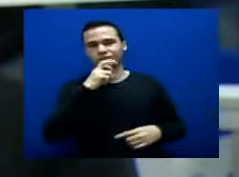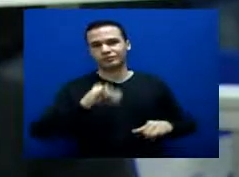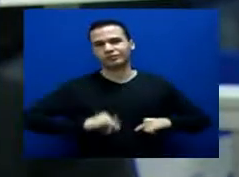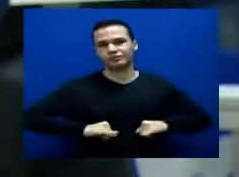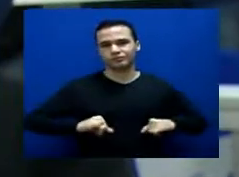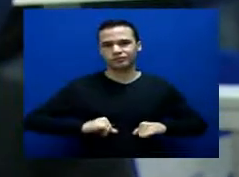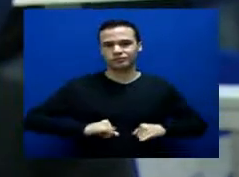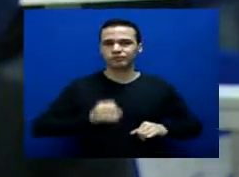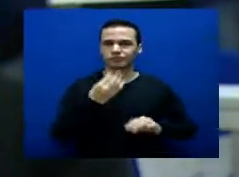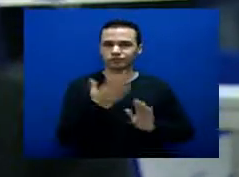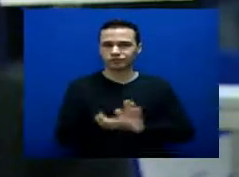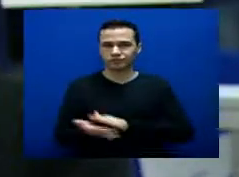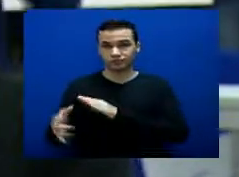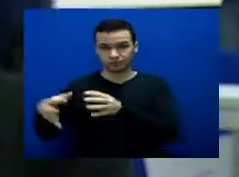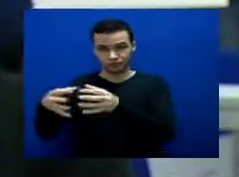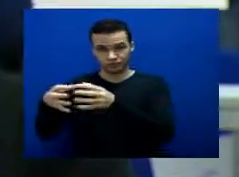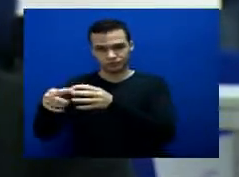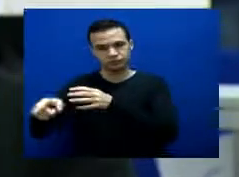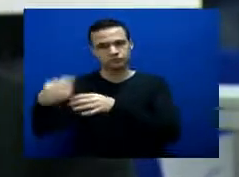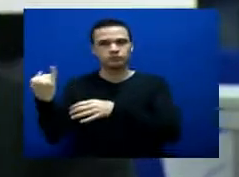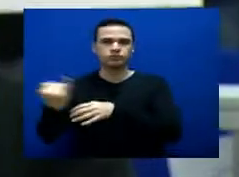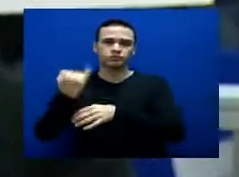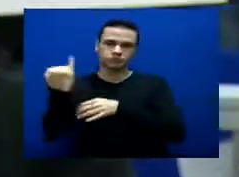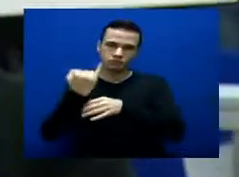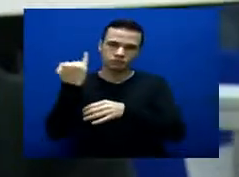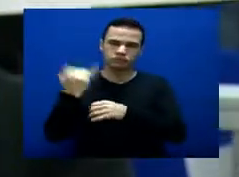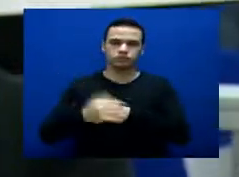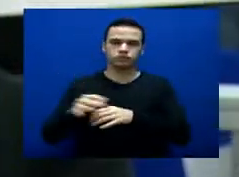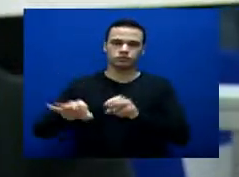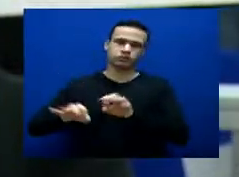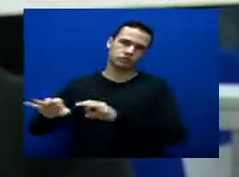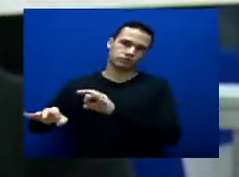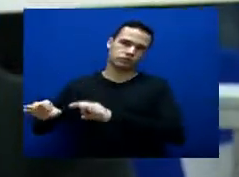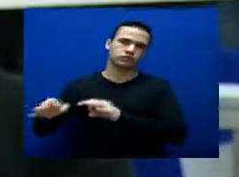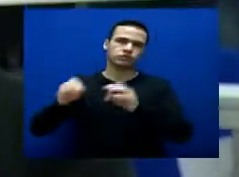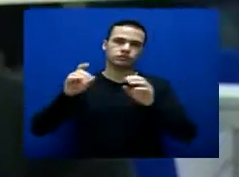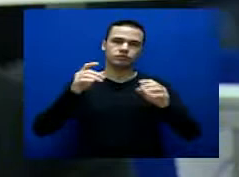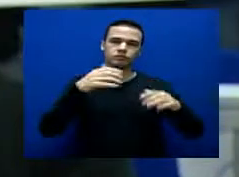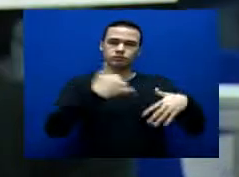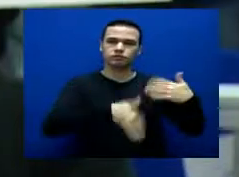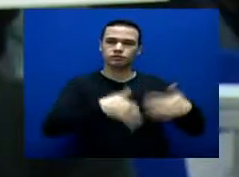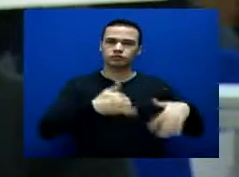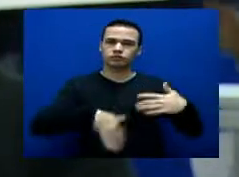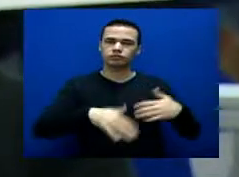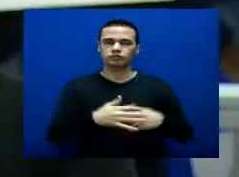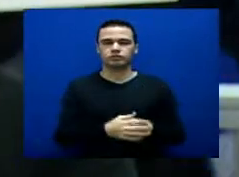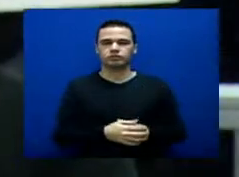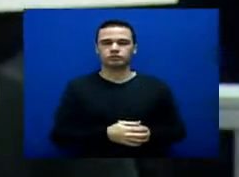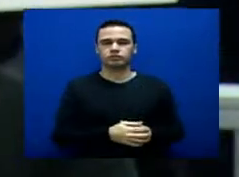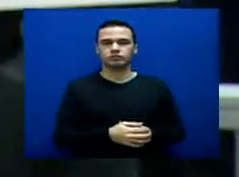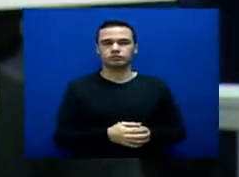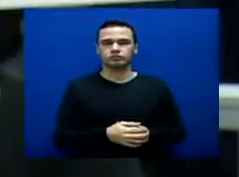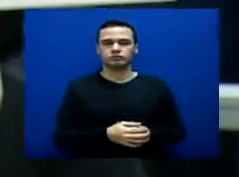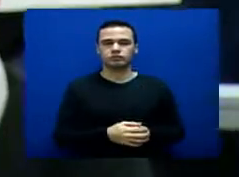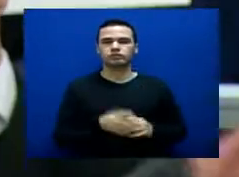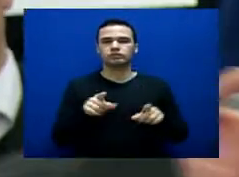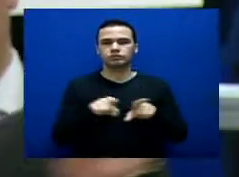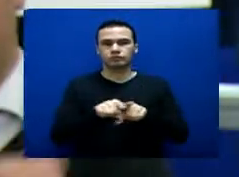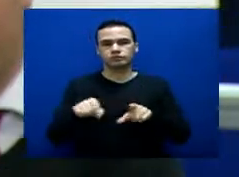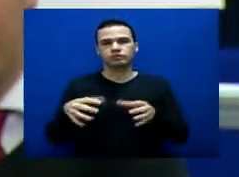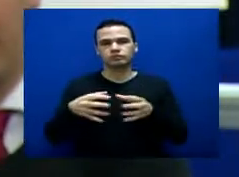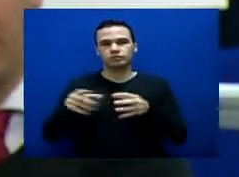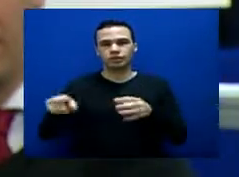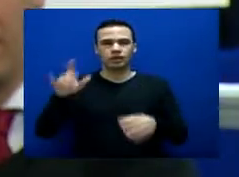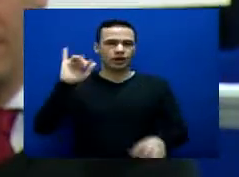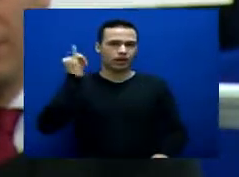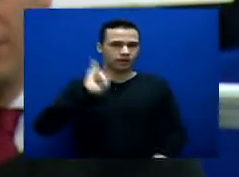aí meus votos, congratulações da importância, né, dessa organização. E a organização e a